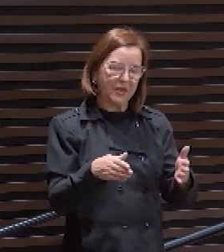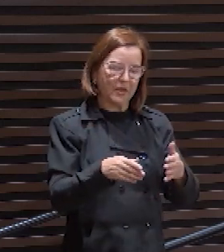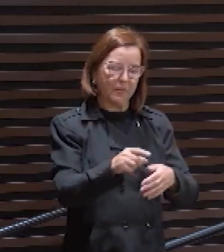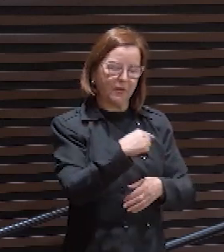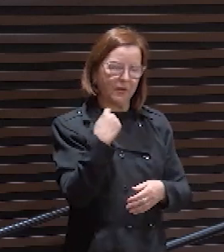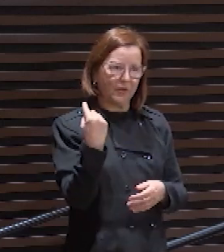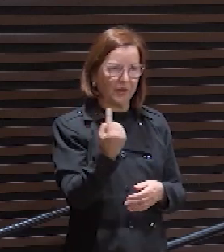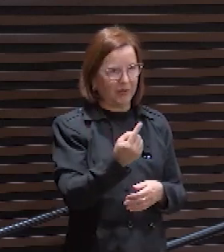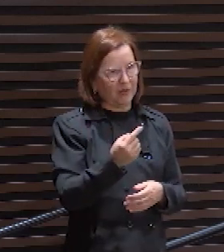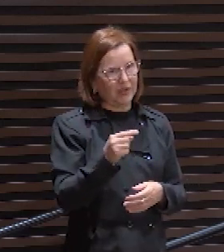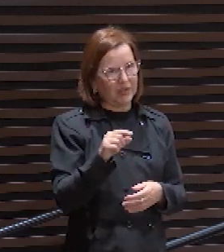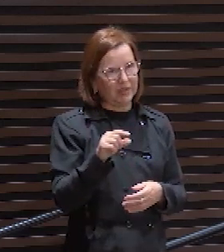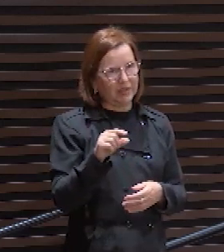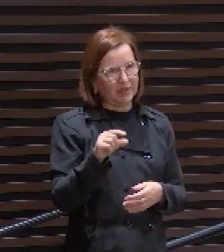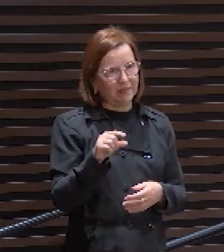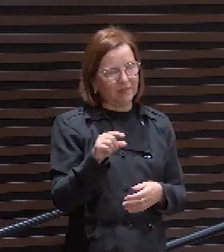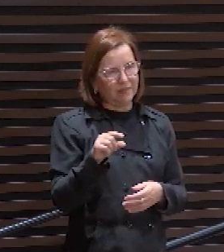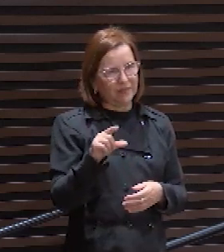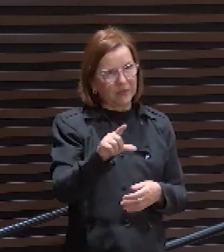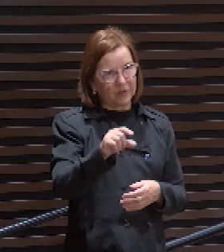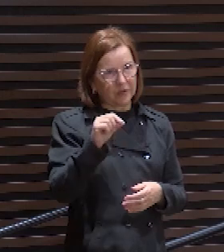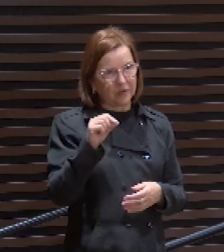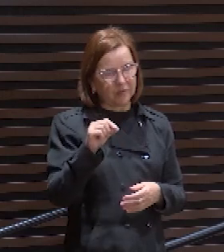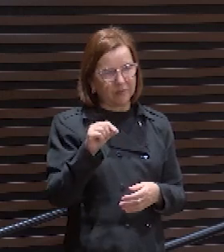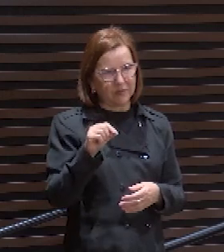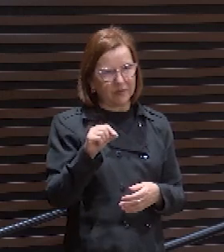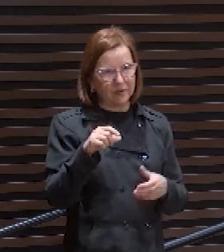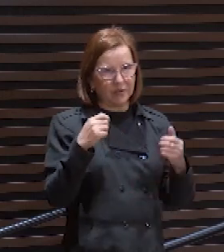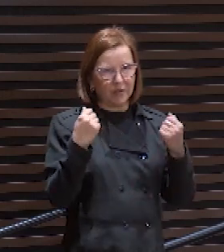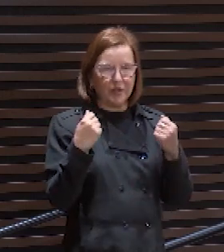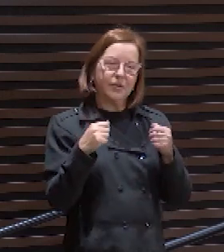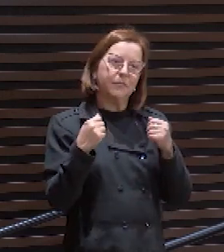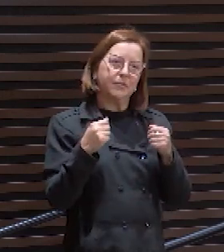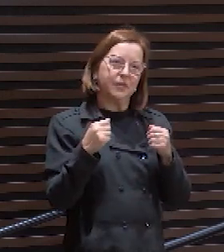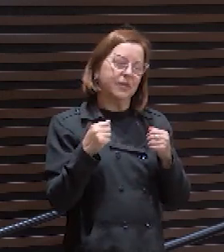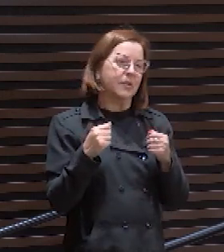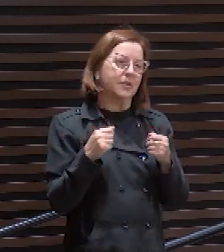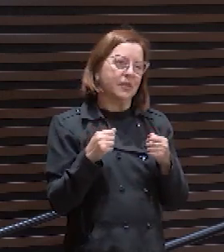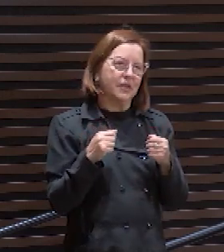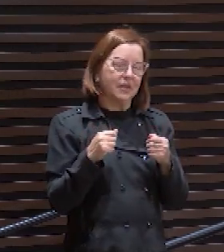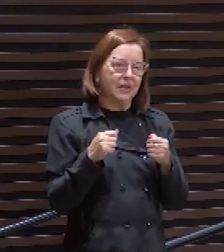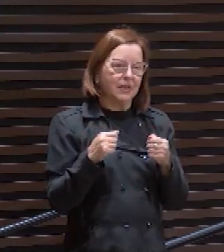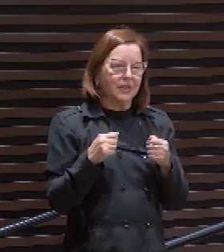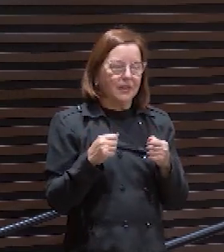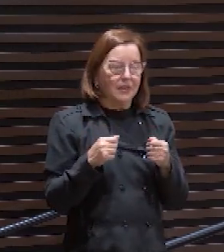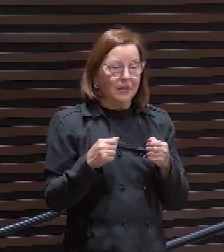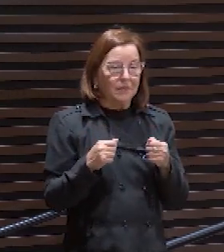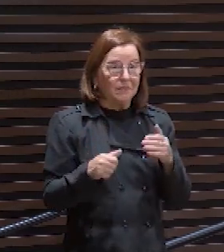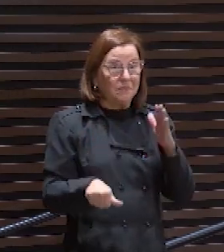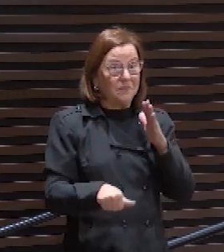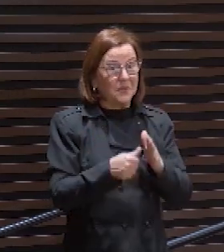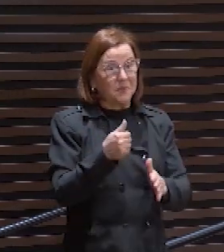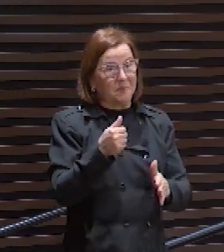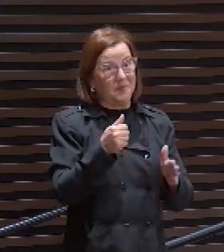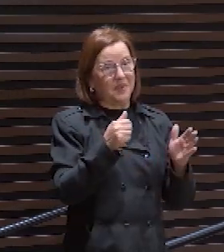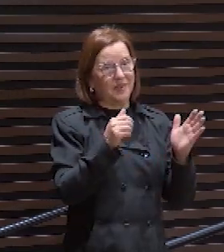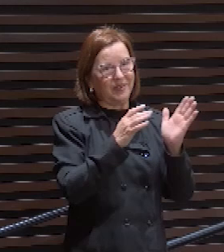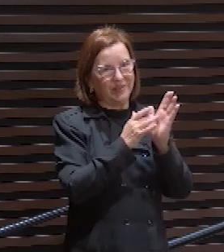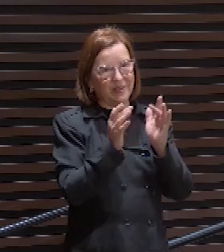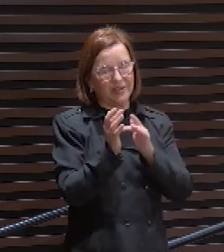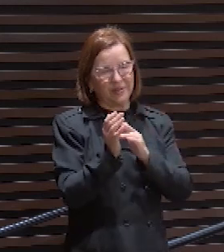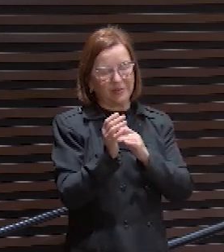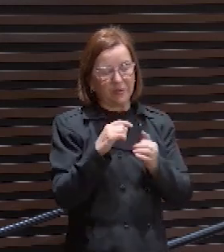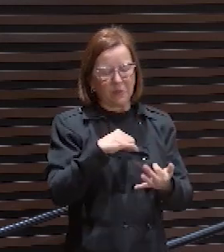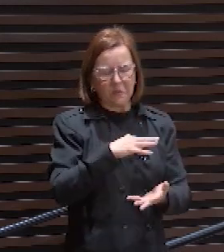tomamos devem ser filtrados por meio de nossa devoção a ele. Meio mundo que oferece inúmeras distrações e